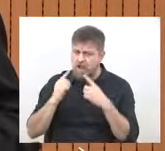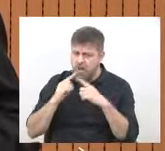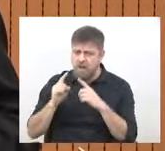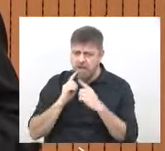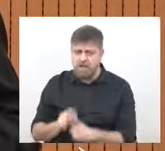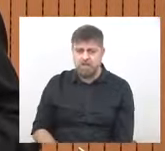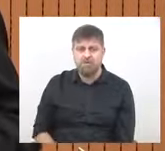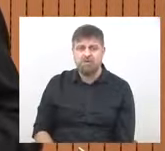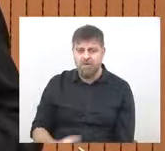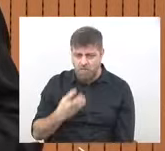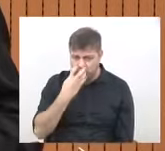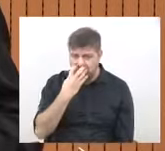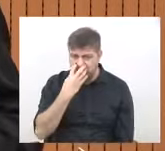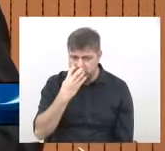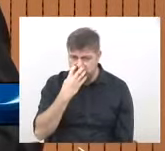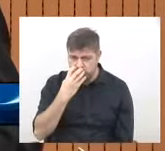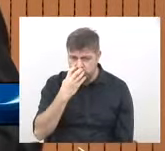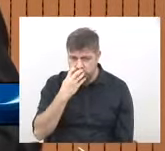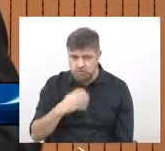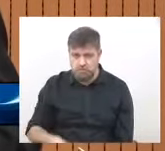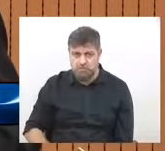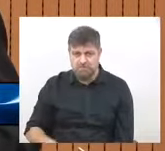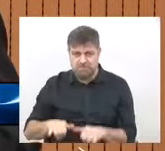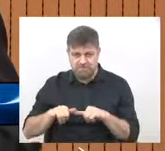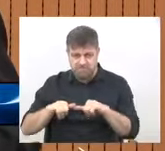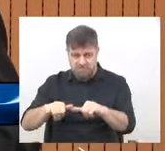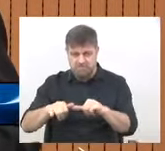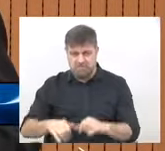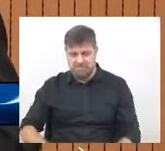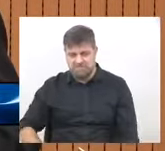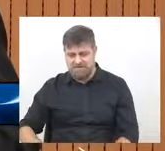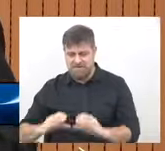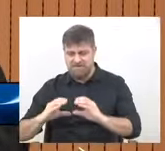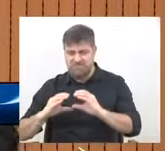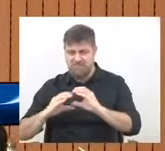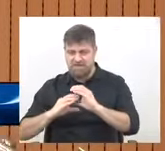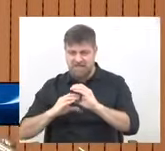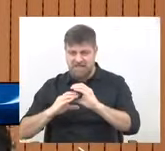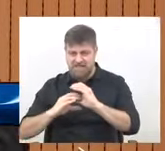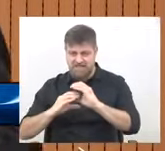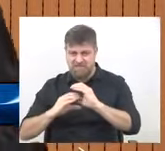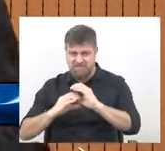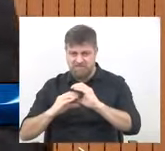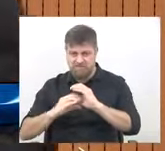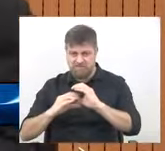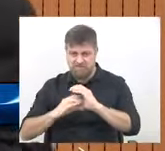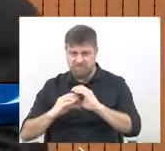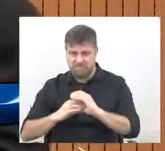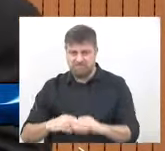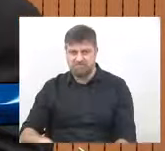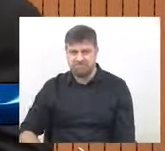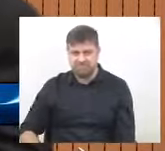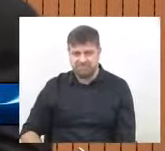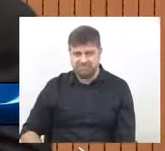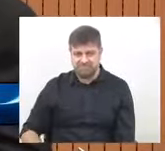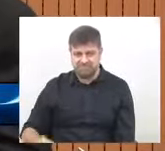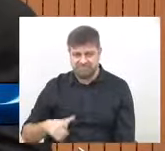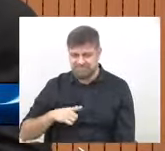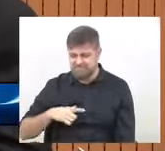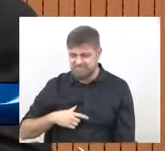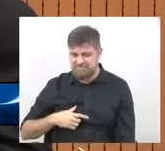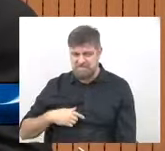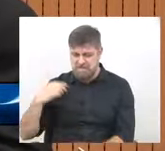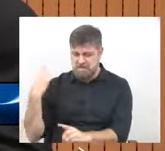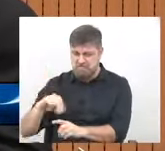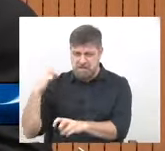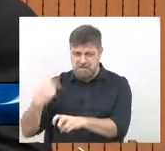de um cachorro na unidade de hipermercado Carrefour de Osasco, São Paulo, conforme especifica. A Comissão